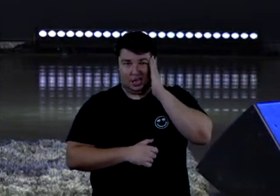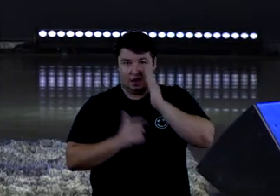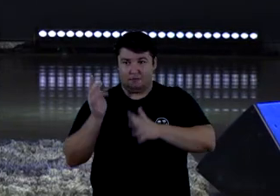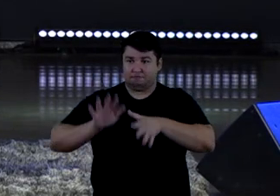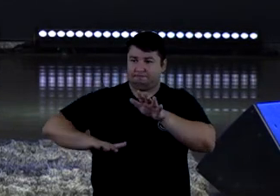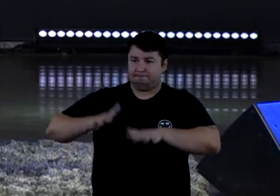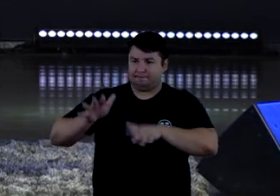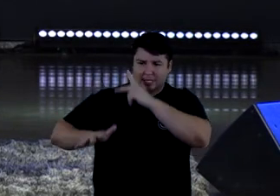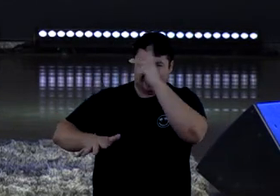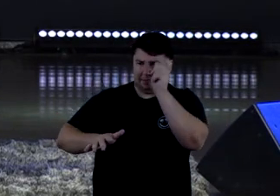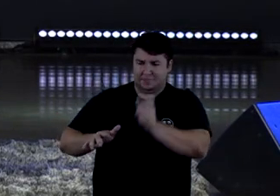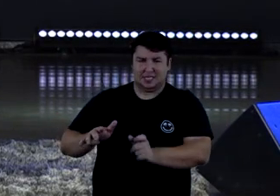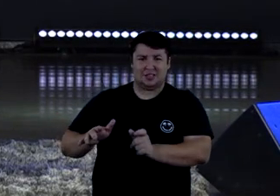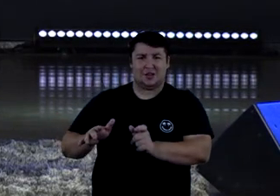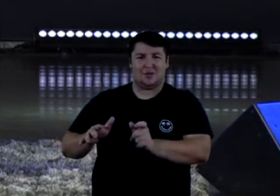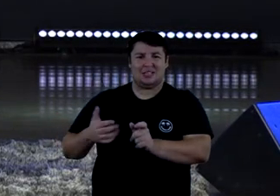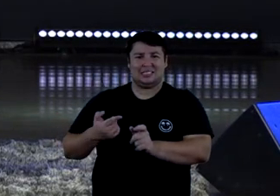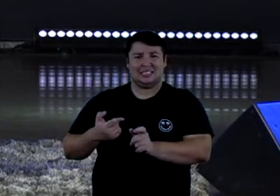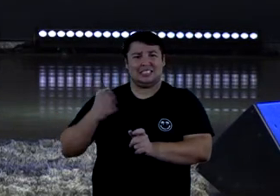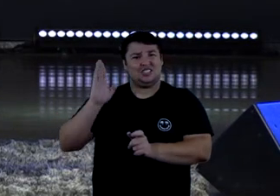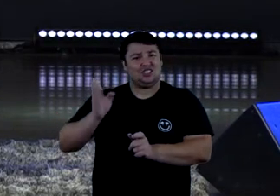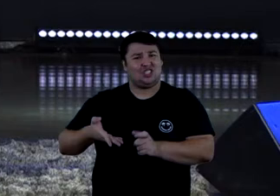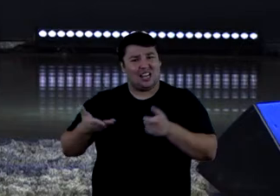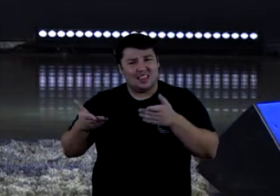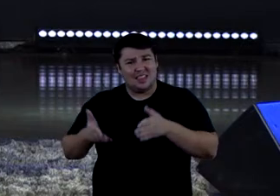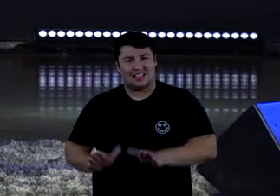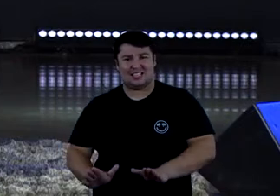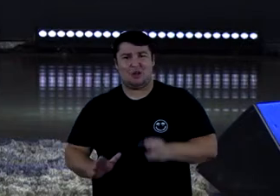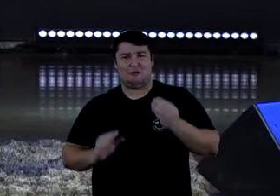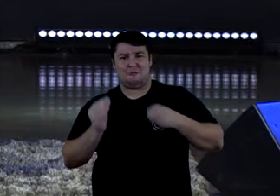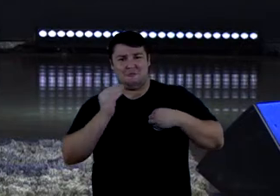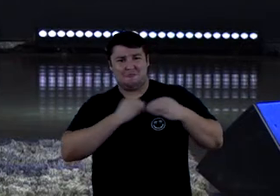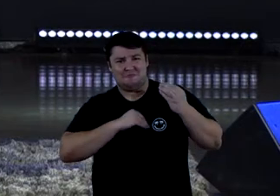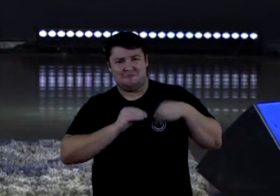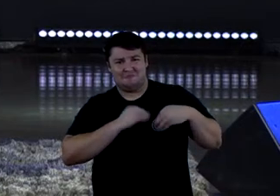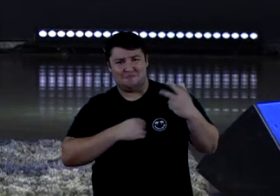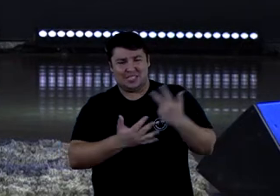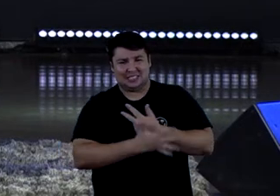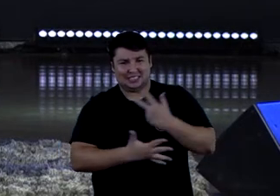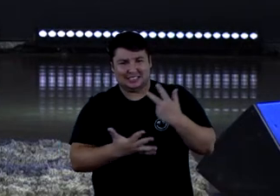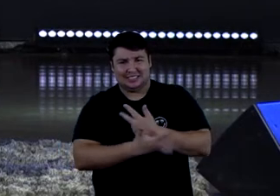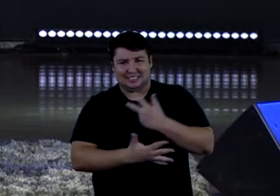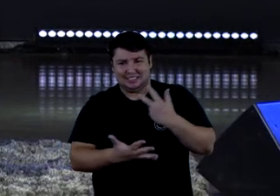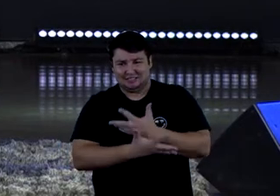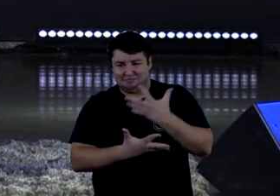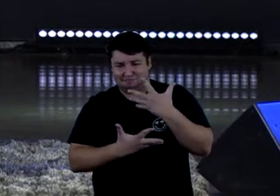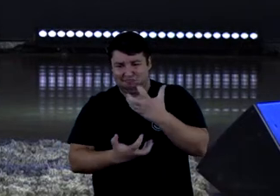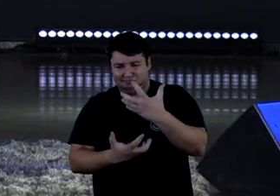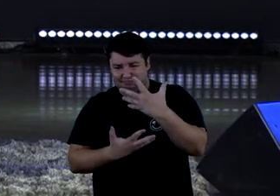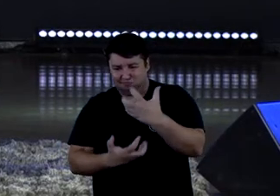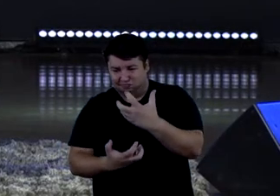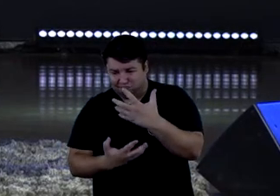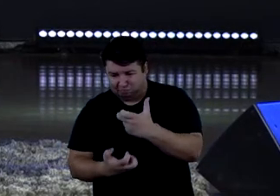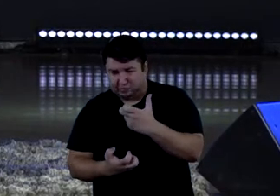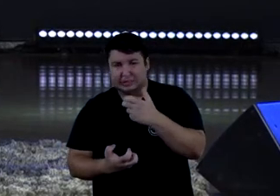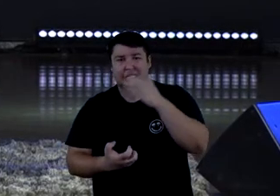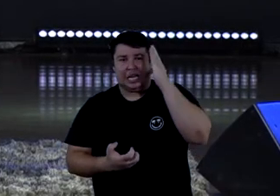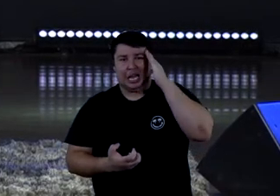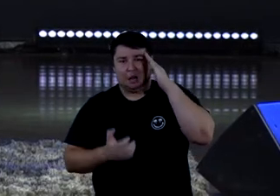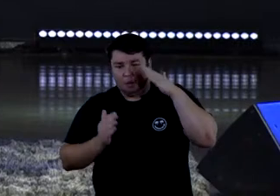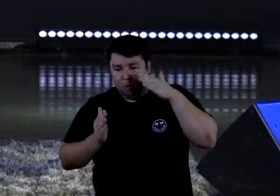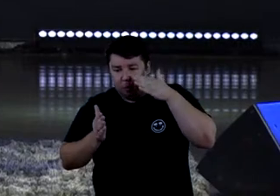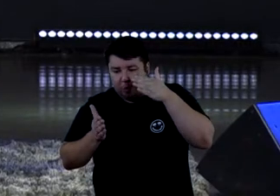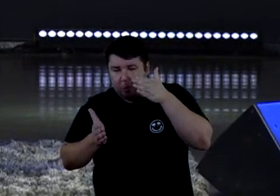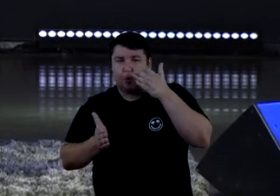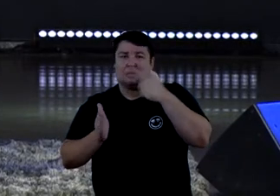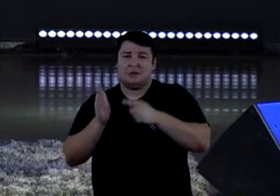muitas vezes a pessoa vai se tornando, já nasceu na iniquidade, vai se tornando cada vez mais ímpia, cada vez mais suja, cada vez